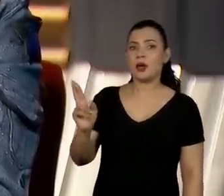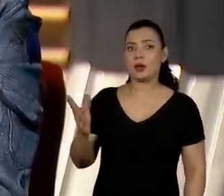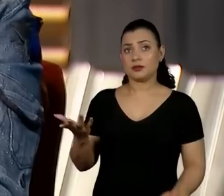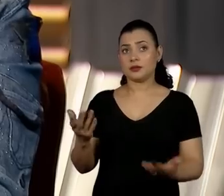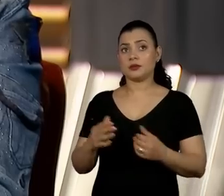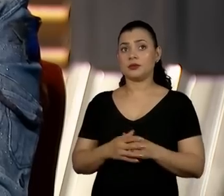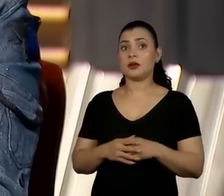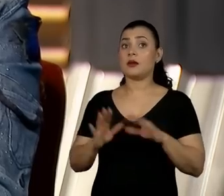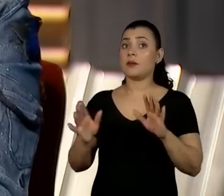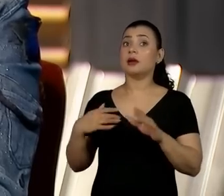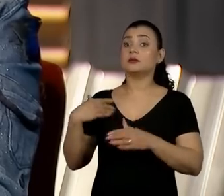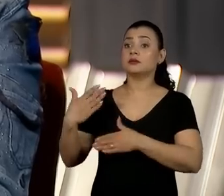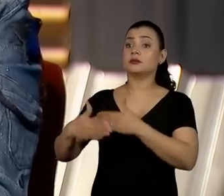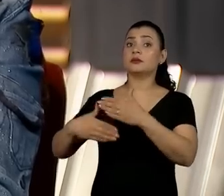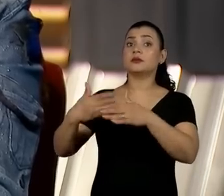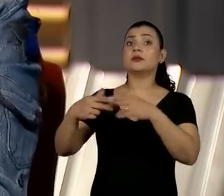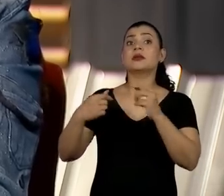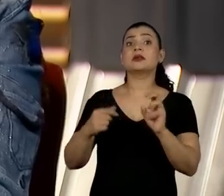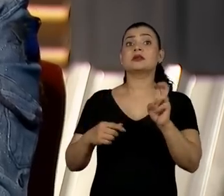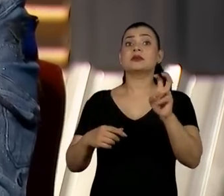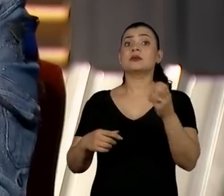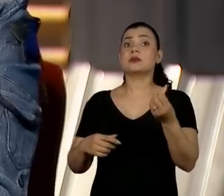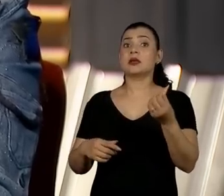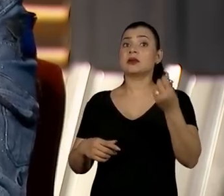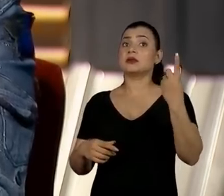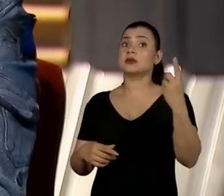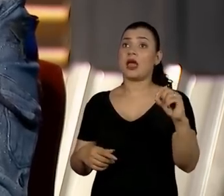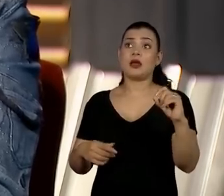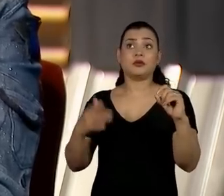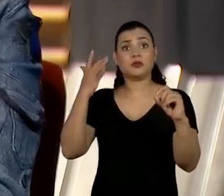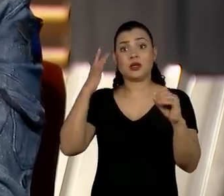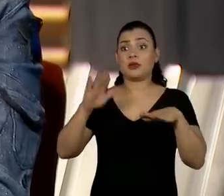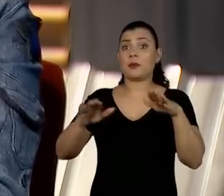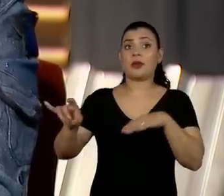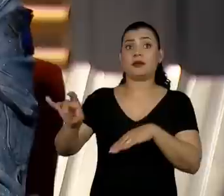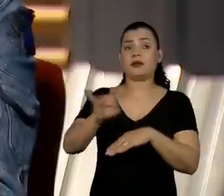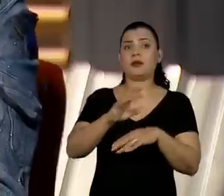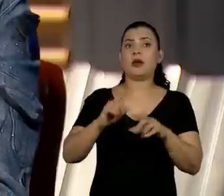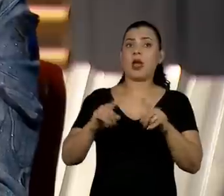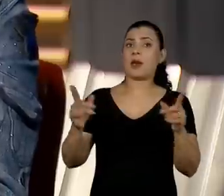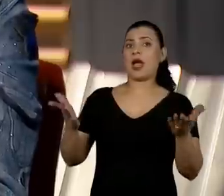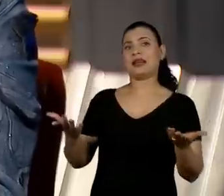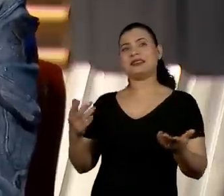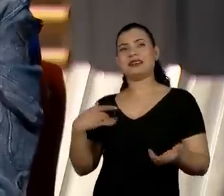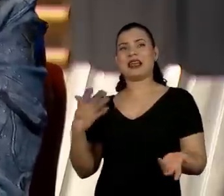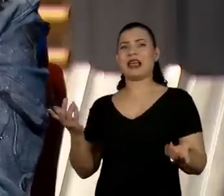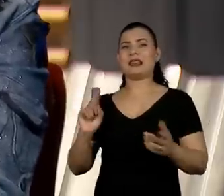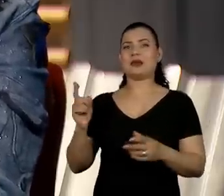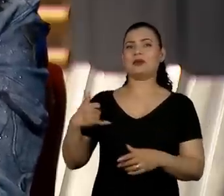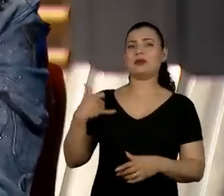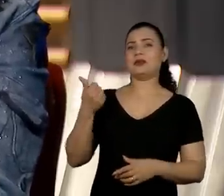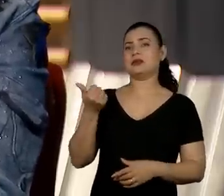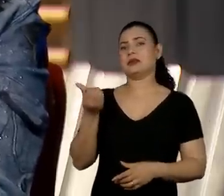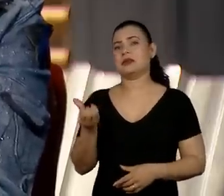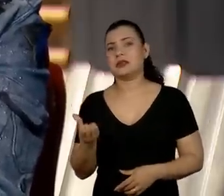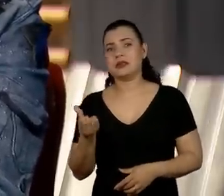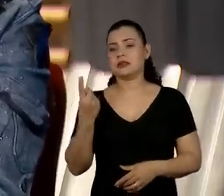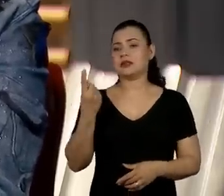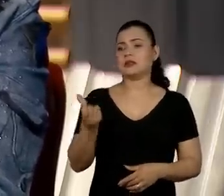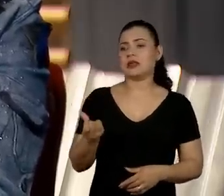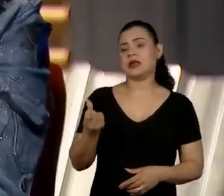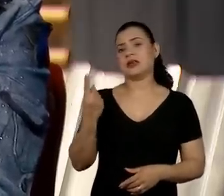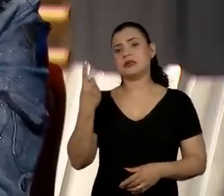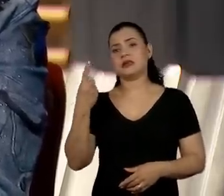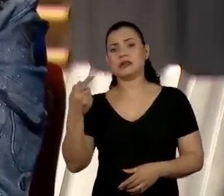e com o passar do tempo você pode vir às 5 6 até 10 pô mas eu ganho isso com 16 anos